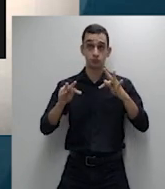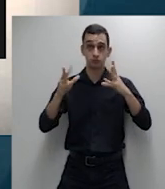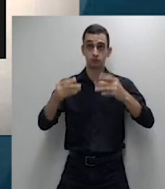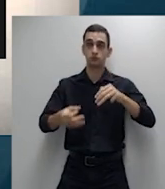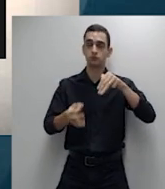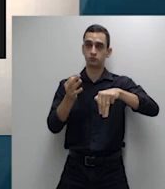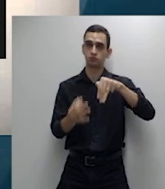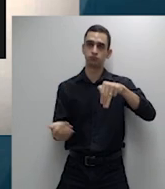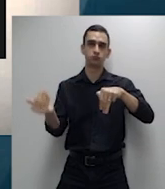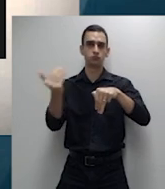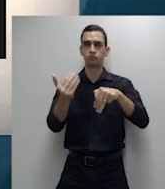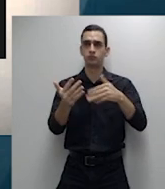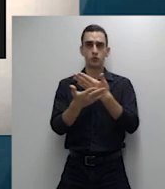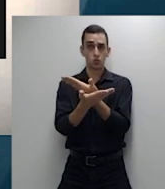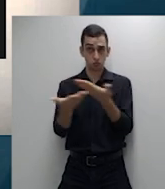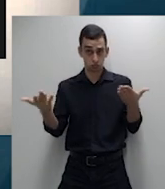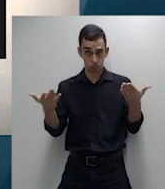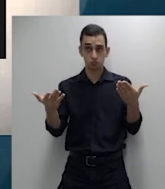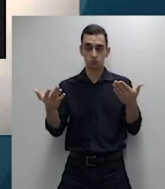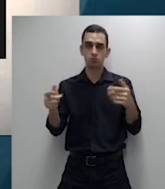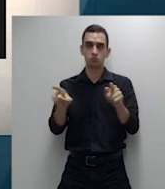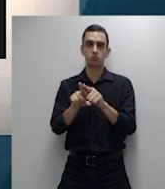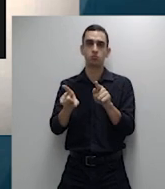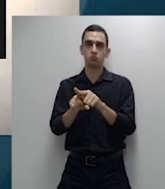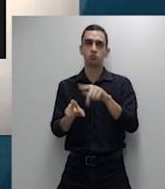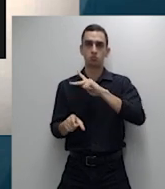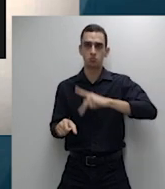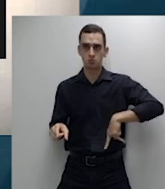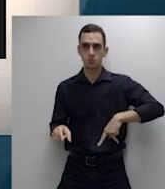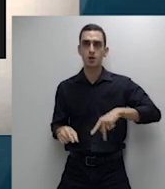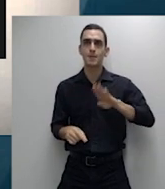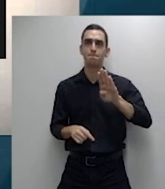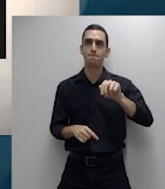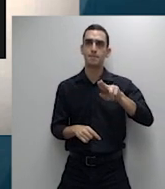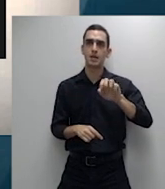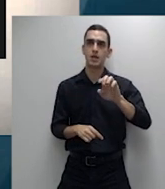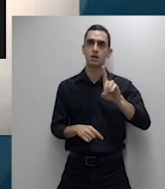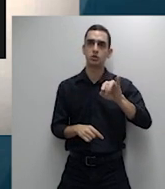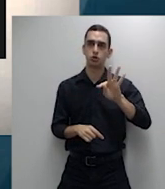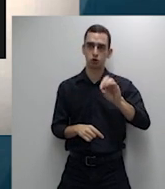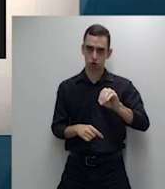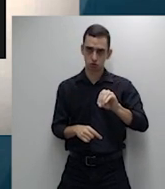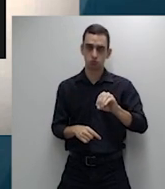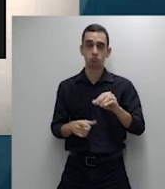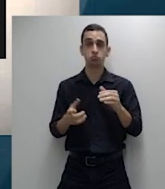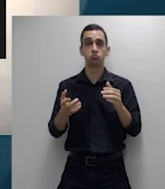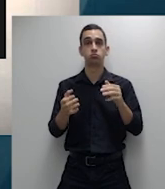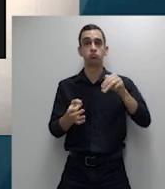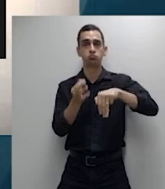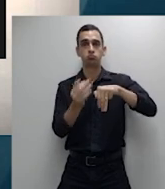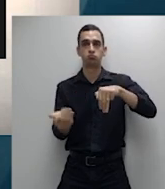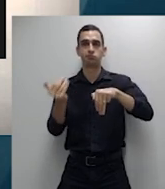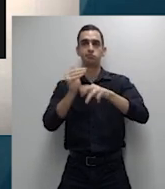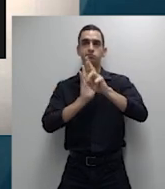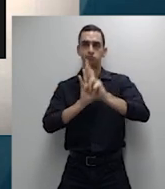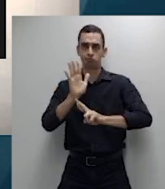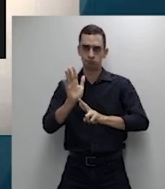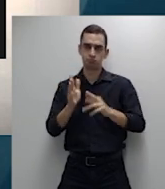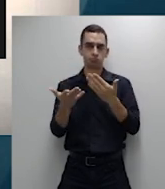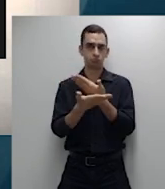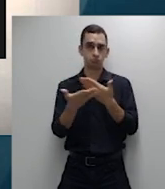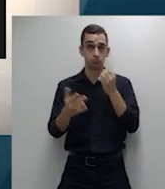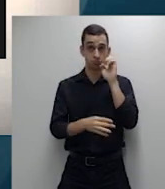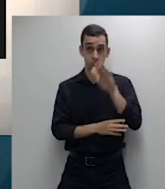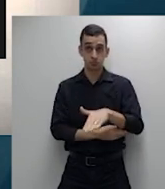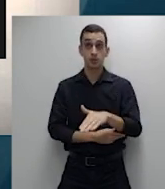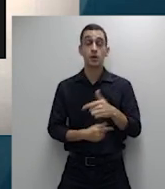a senhora mista Boa tarde o presidente Benedito Gonçalves é o senhor relatou iniciais rotina eu inicio aqui a minha